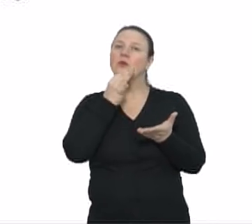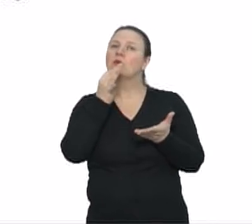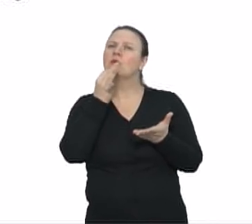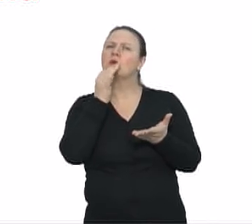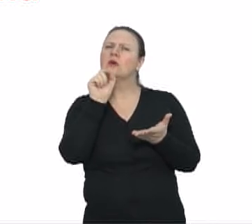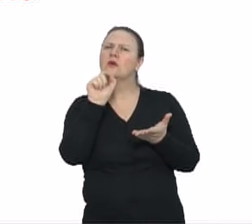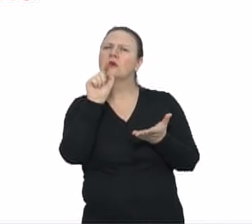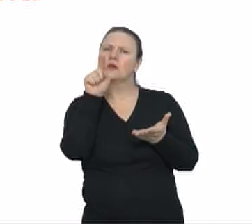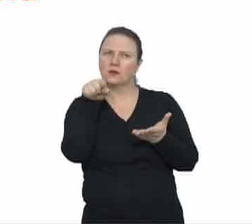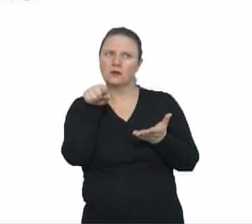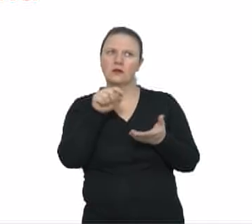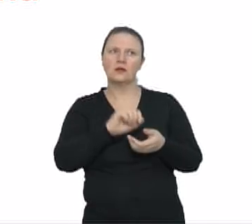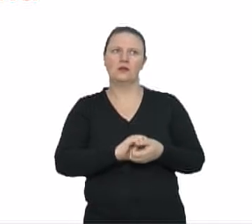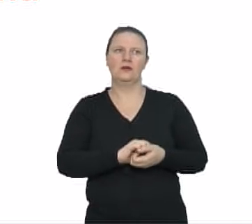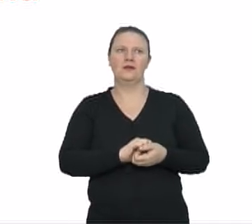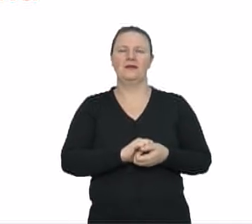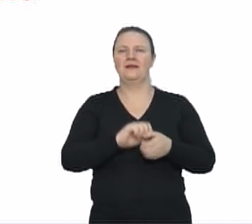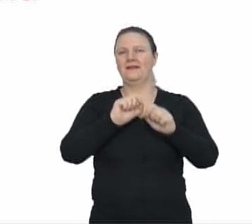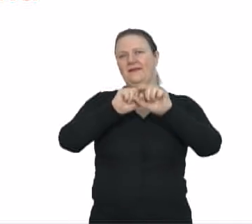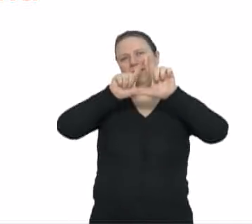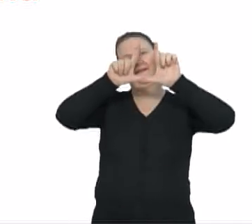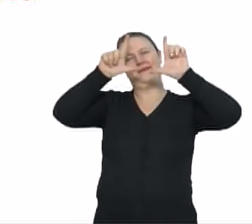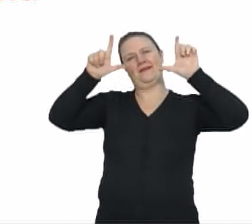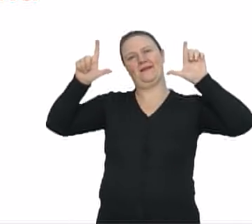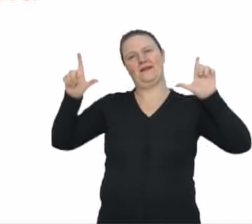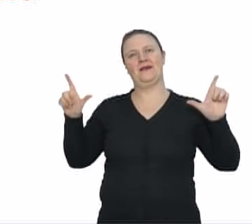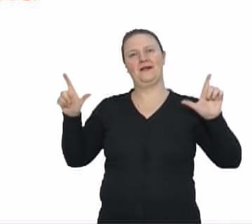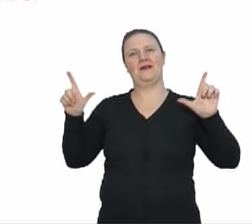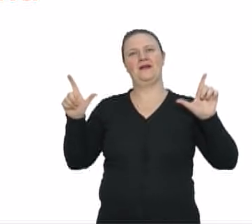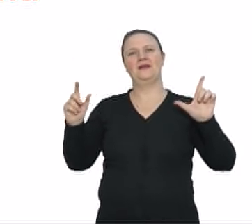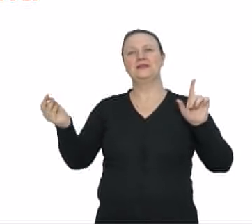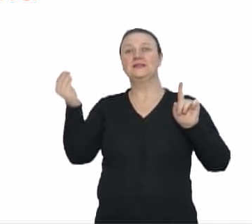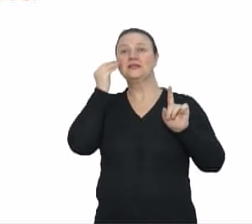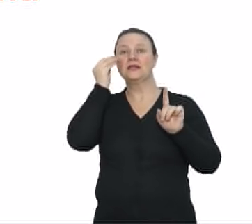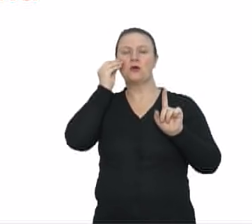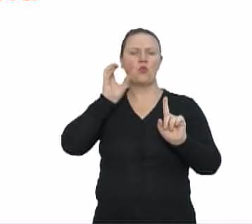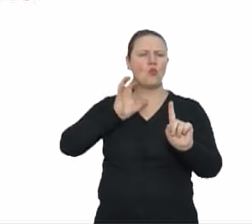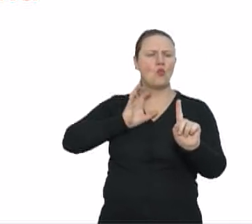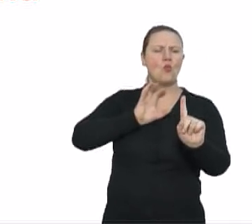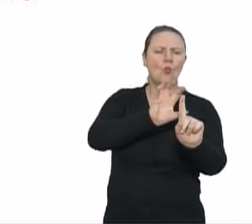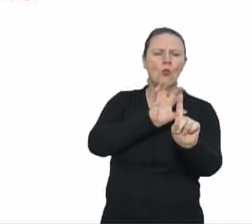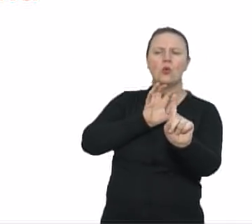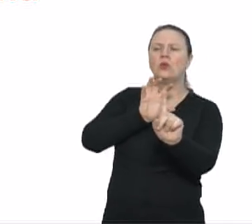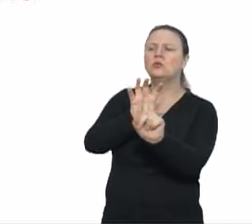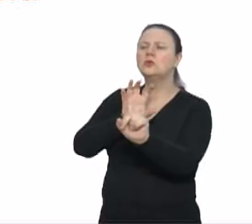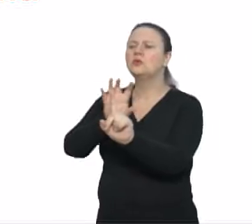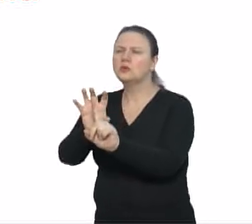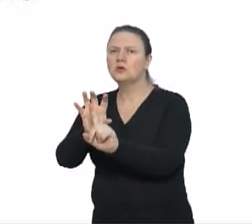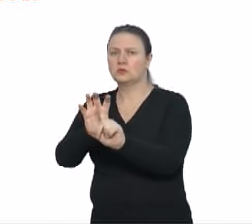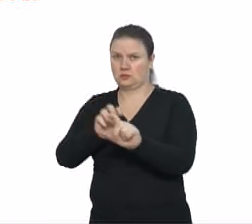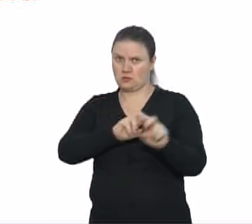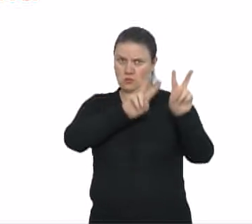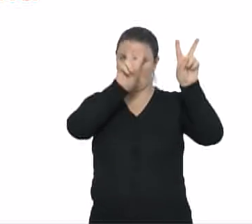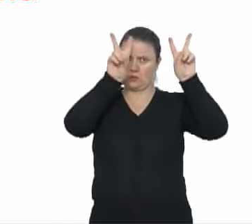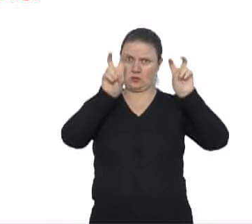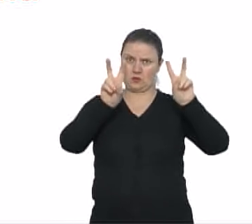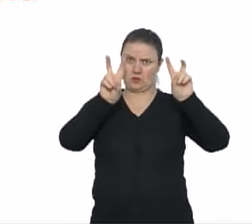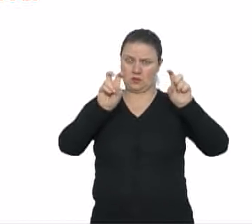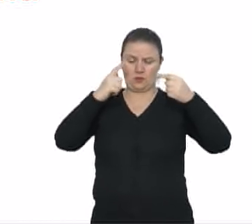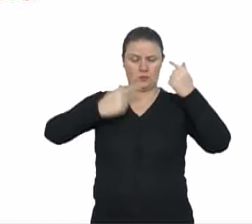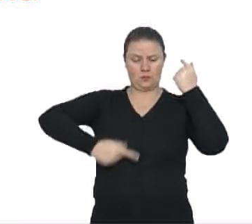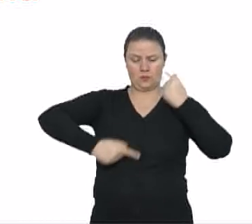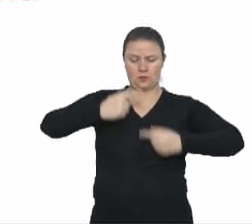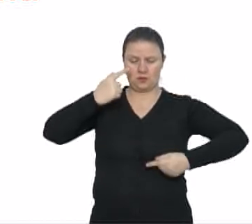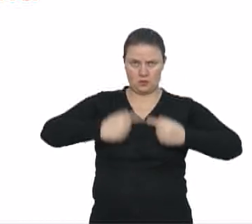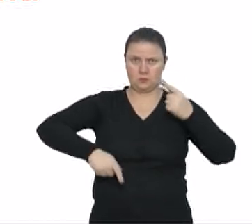é, sem dúvida nenhuma, convencer alguém a respeito de um tema polêmico e